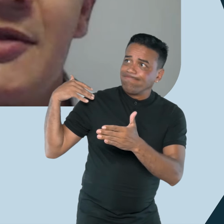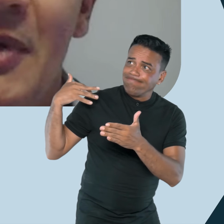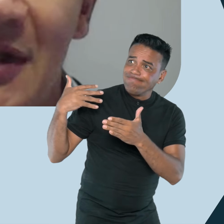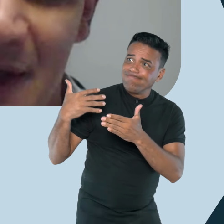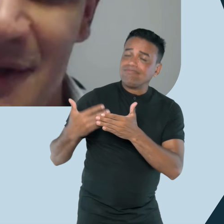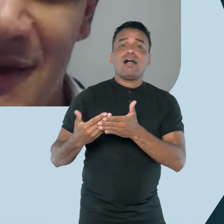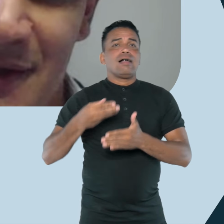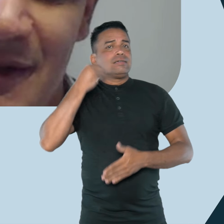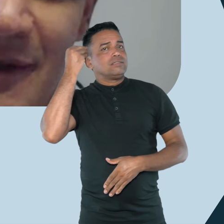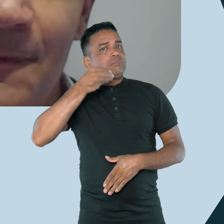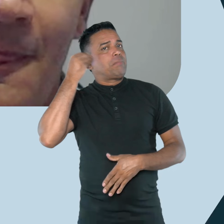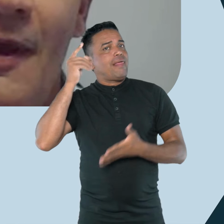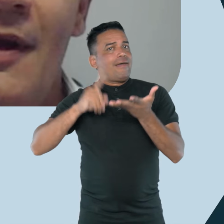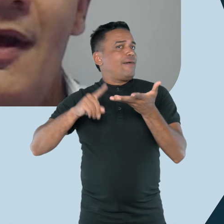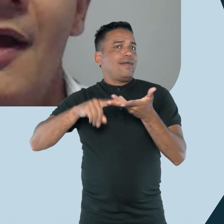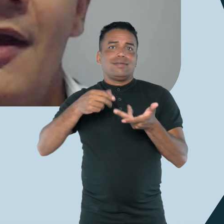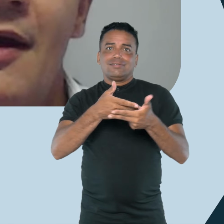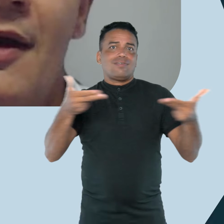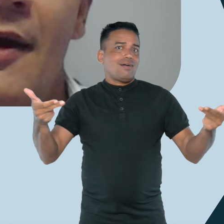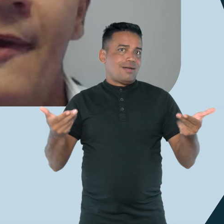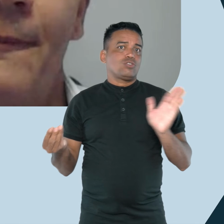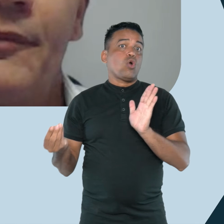nossas experiências, né?